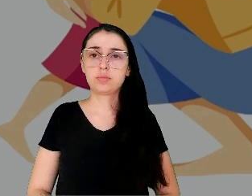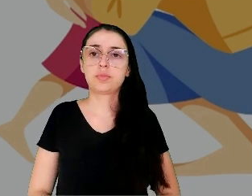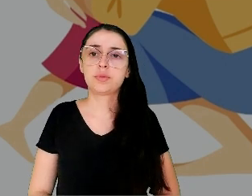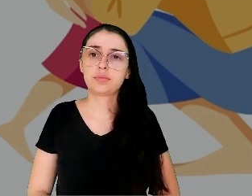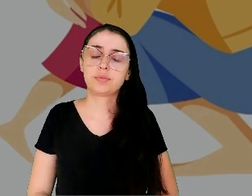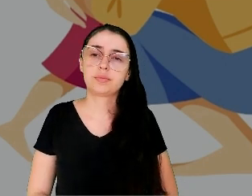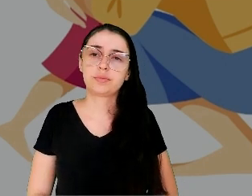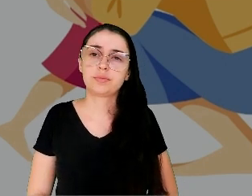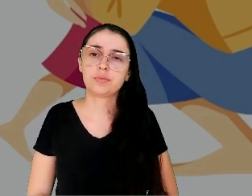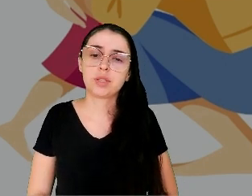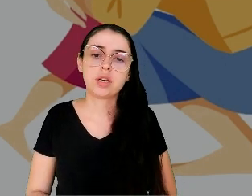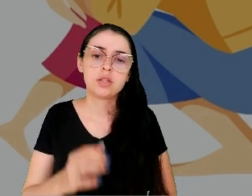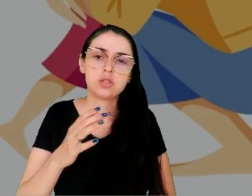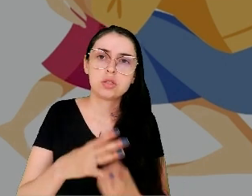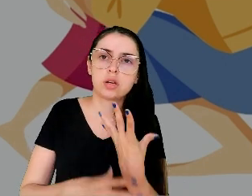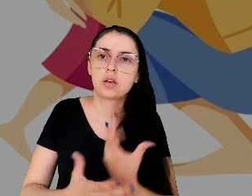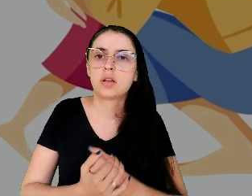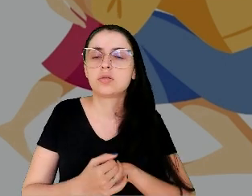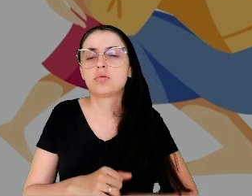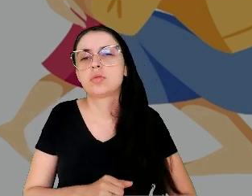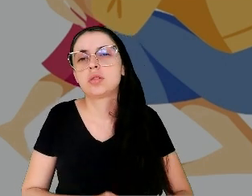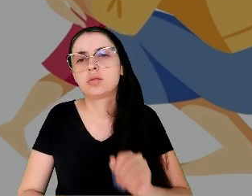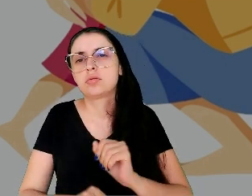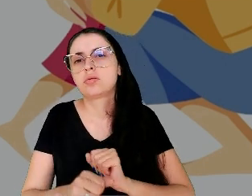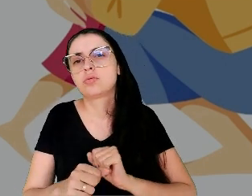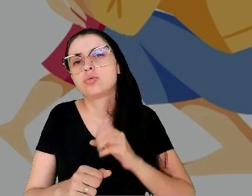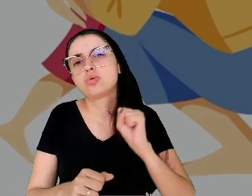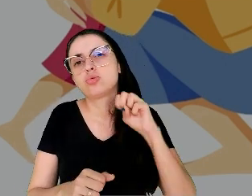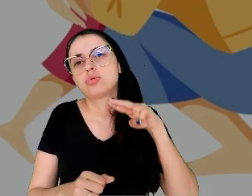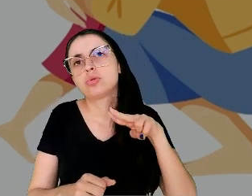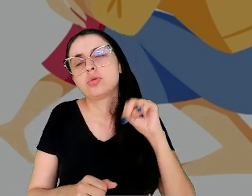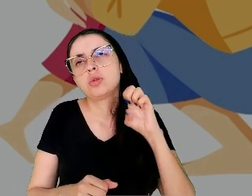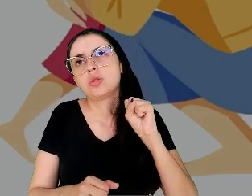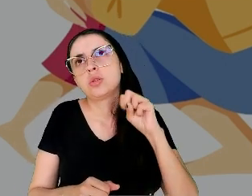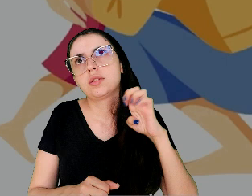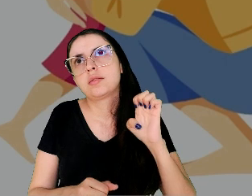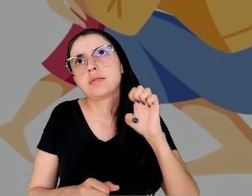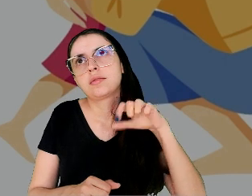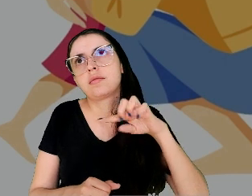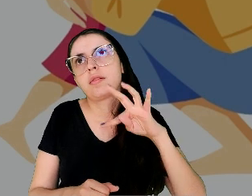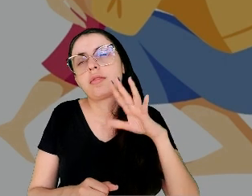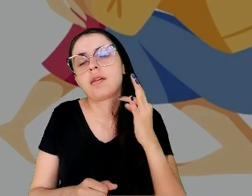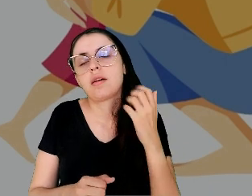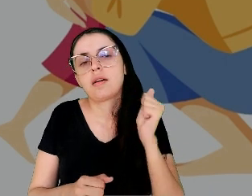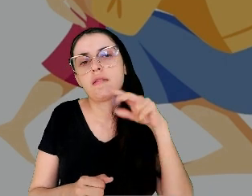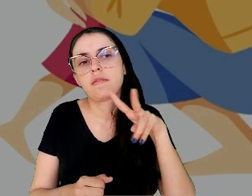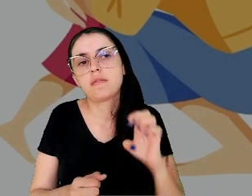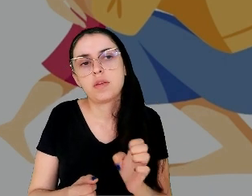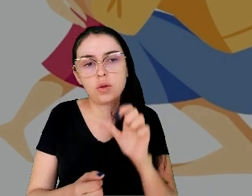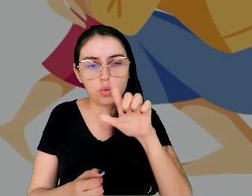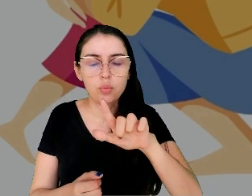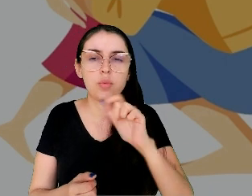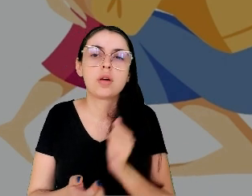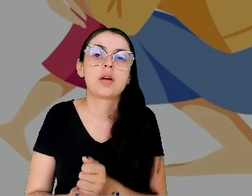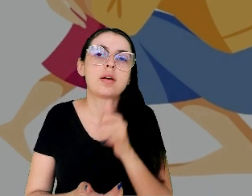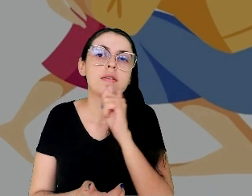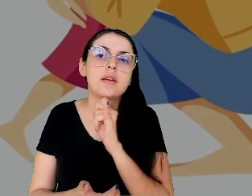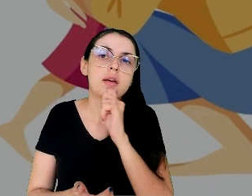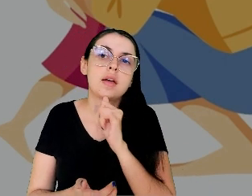de produções sustentáveis, por exemplo, em sistemas